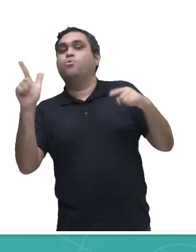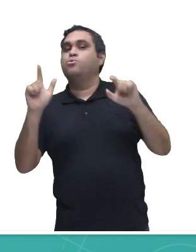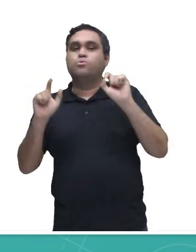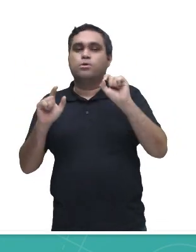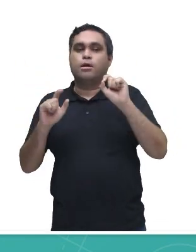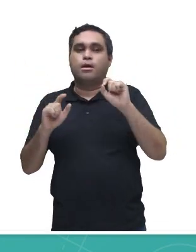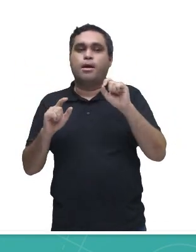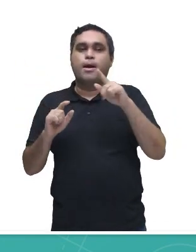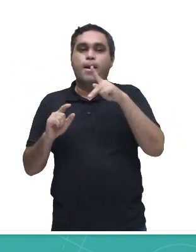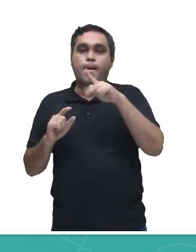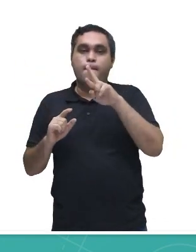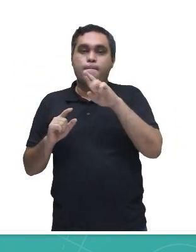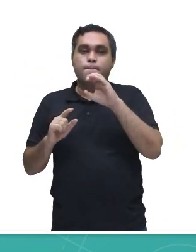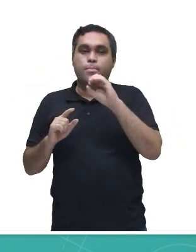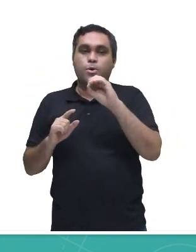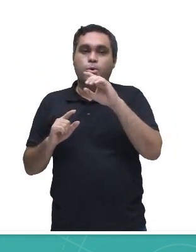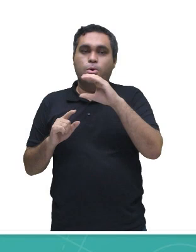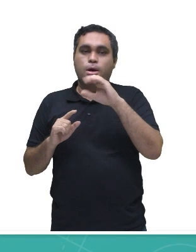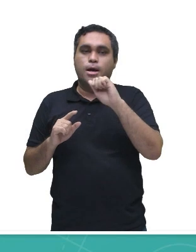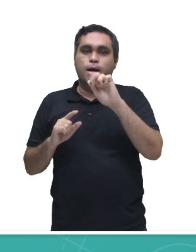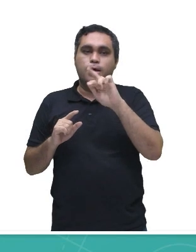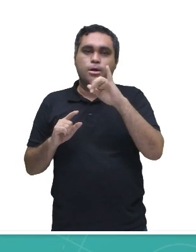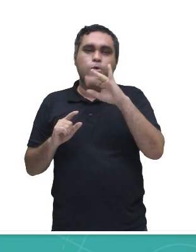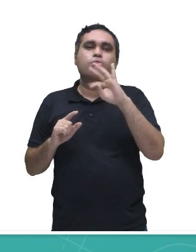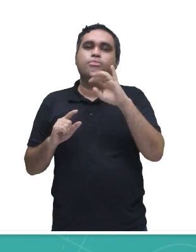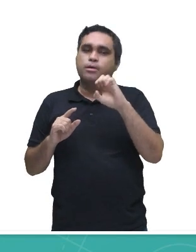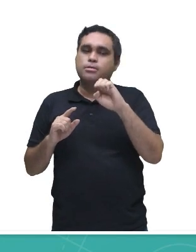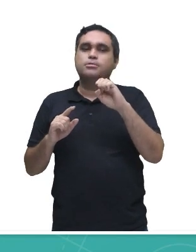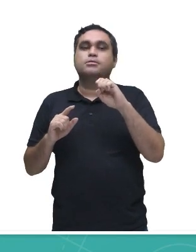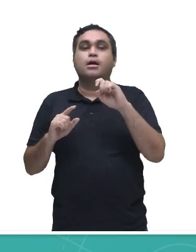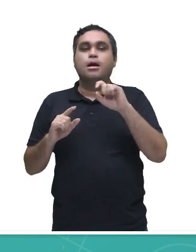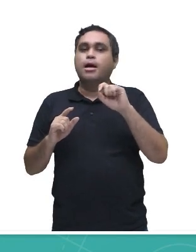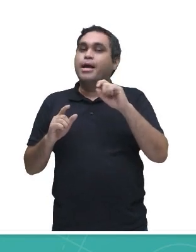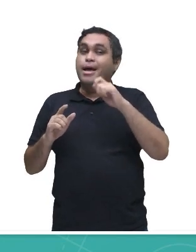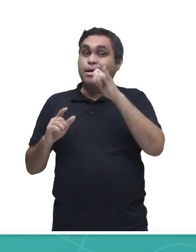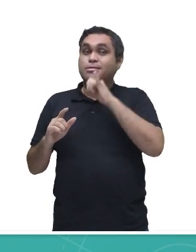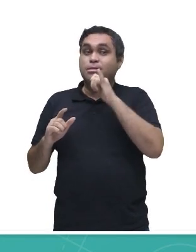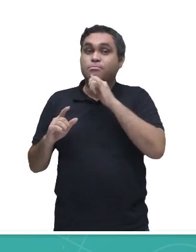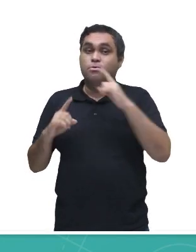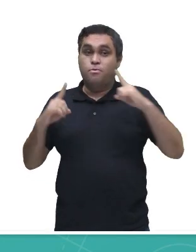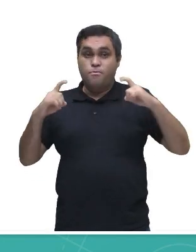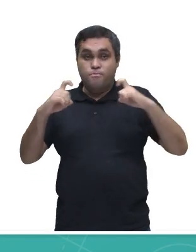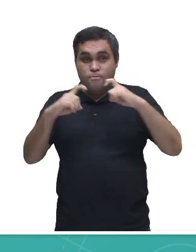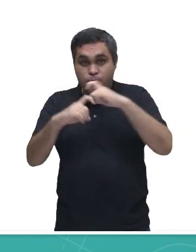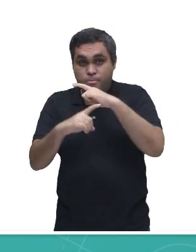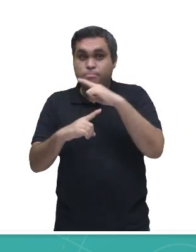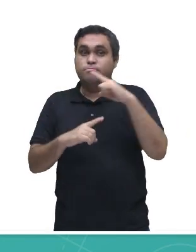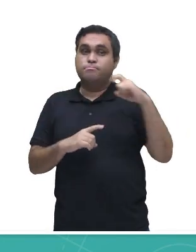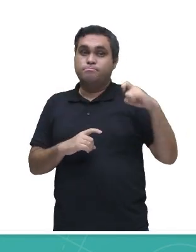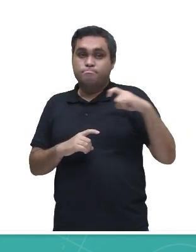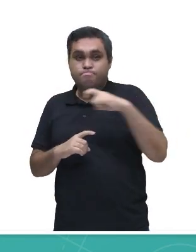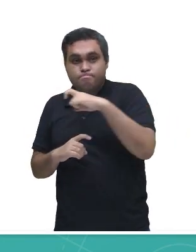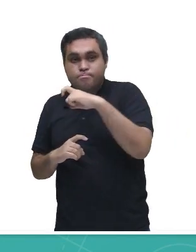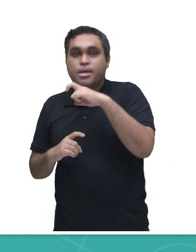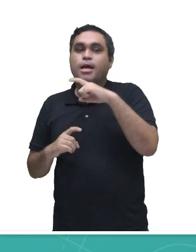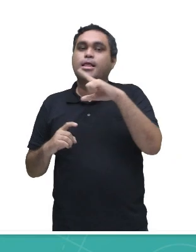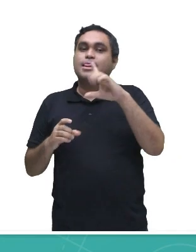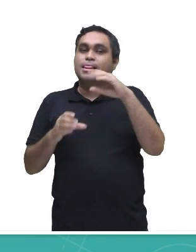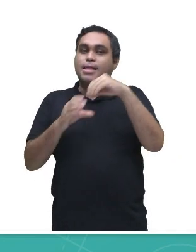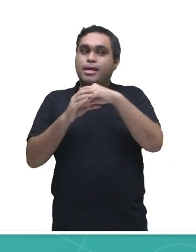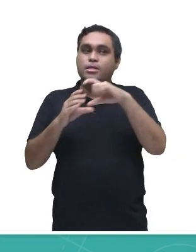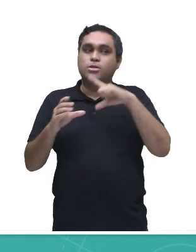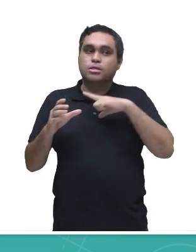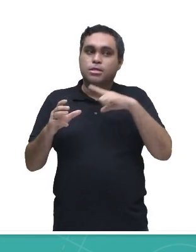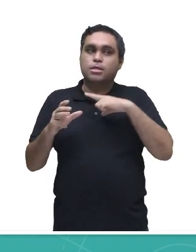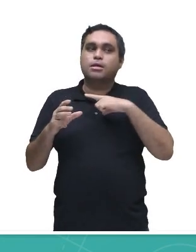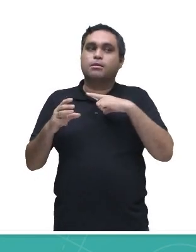exemplo é a célula bacteriana. A bactéria é um exemplo desse tipo de célula procarionte. E o que são